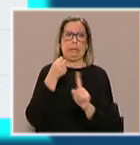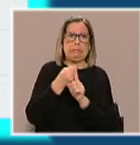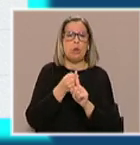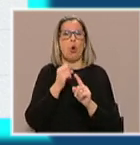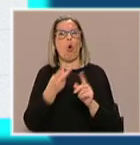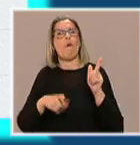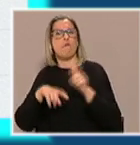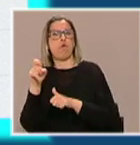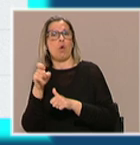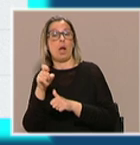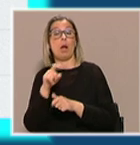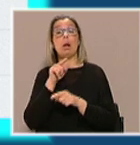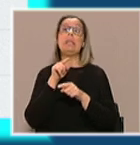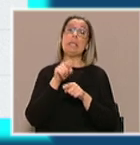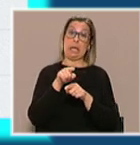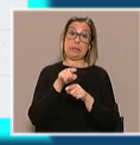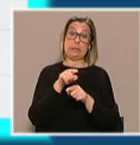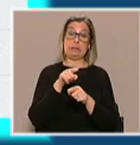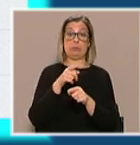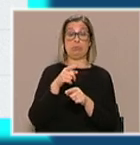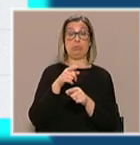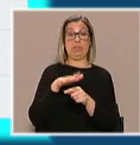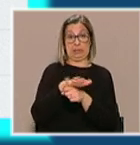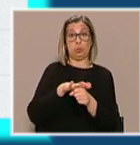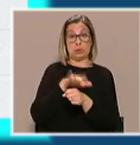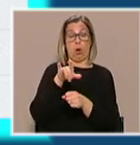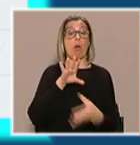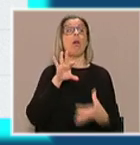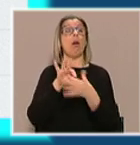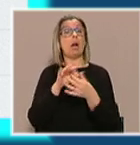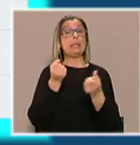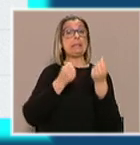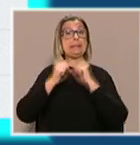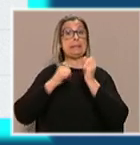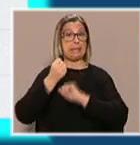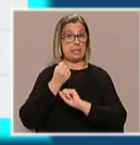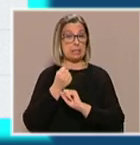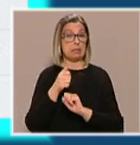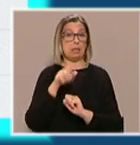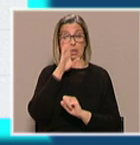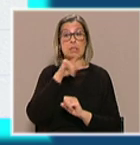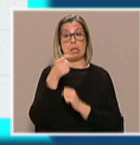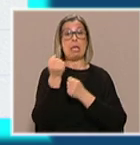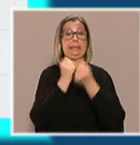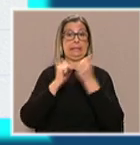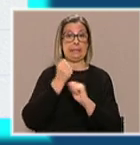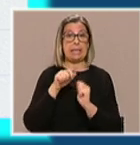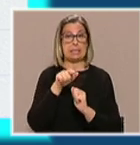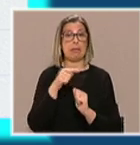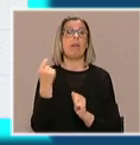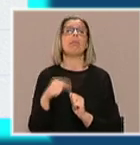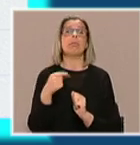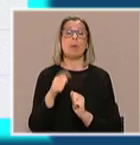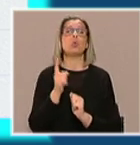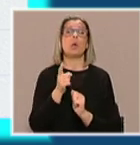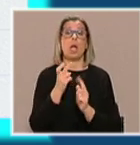de luta ou fuga está associada a situações de stress. Em situações de stress temos